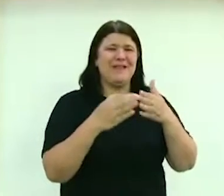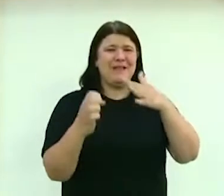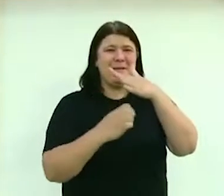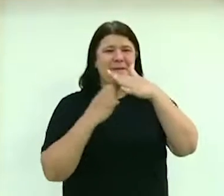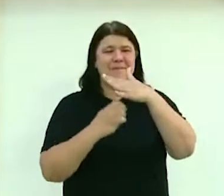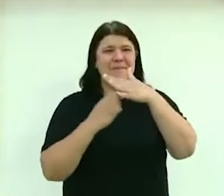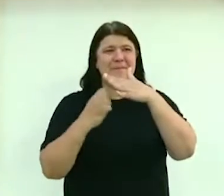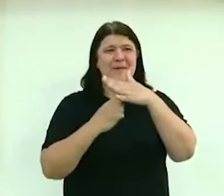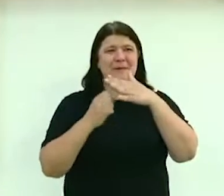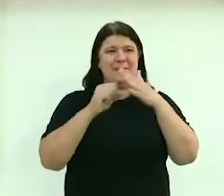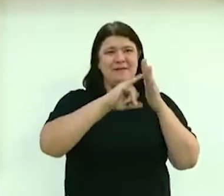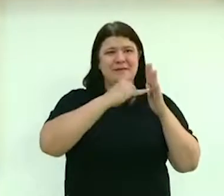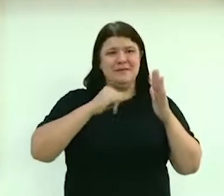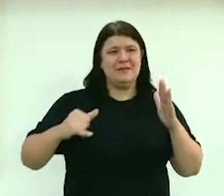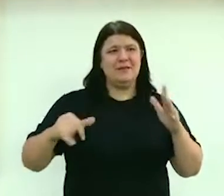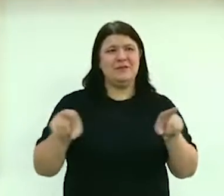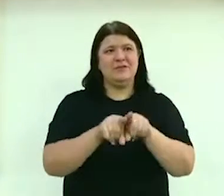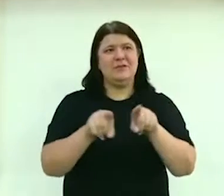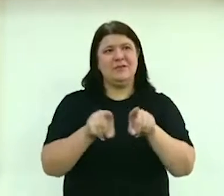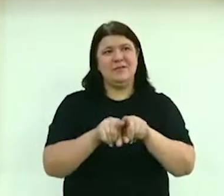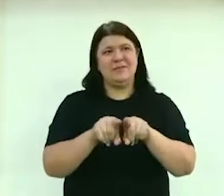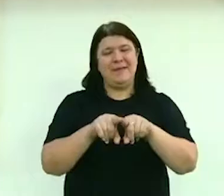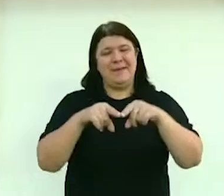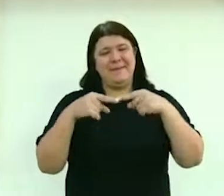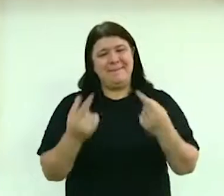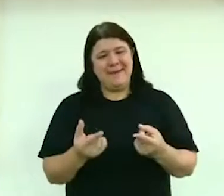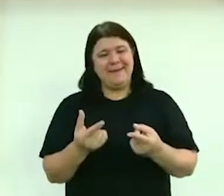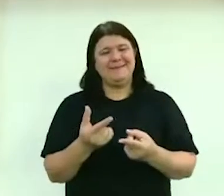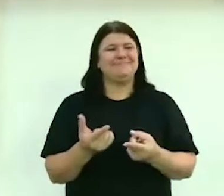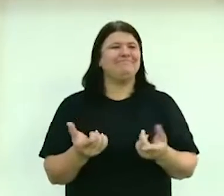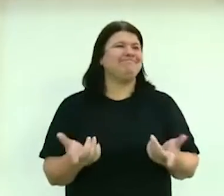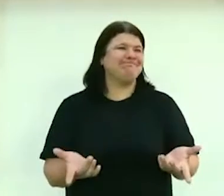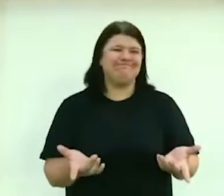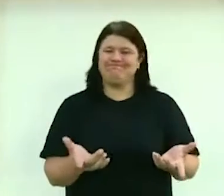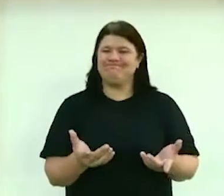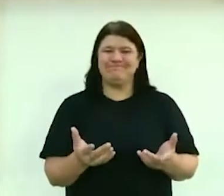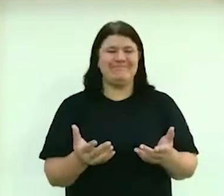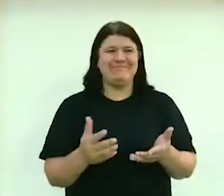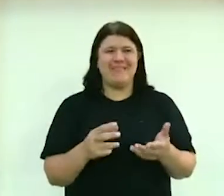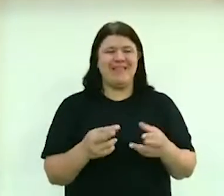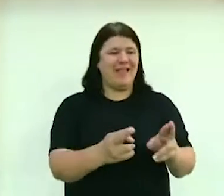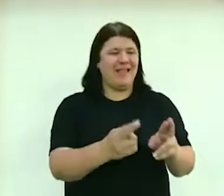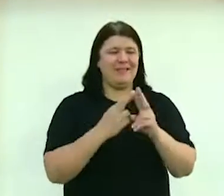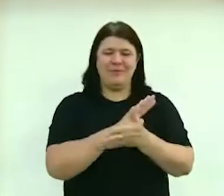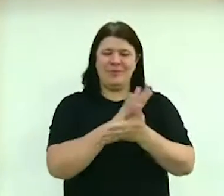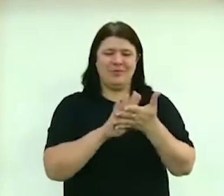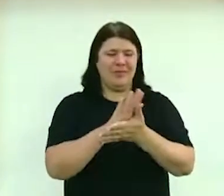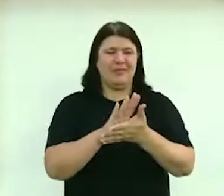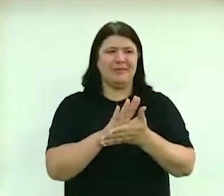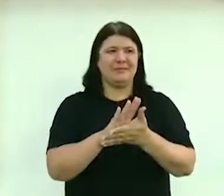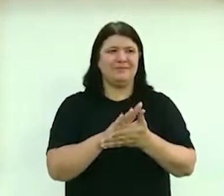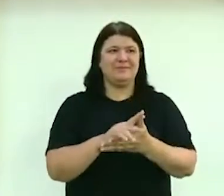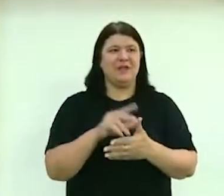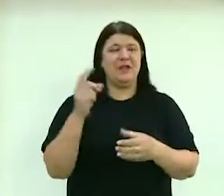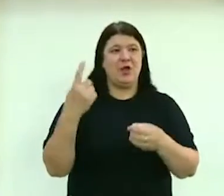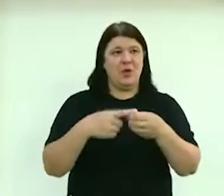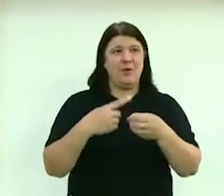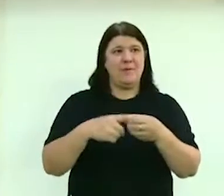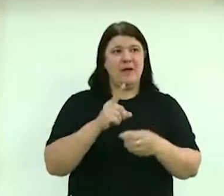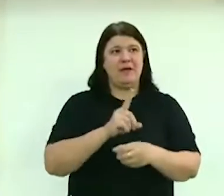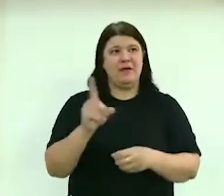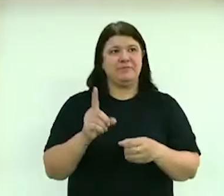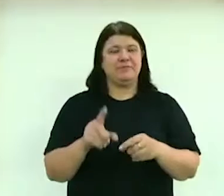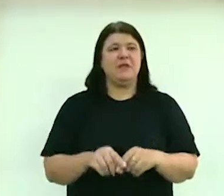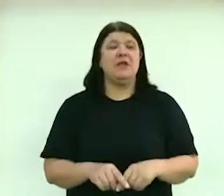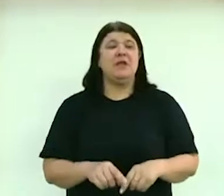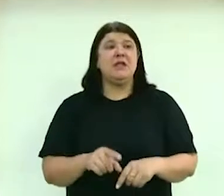companhia de abastecimento de energia elétrica responsável pela prestação desse serviço no bairro onde mora. Vale destacar que obteve